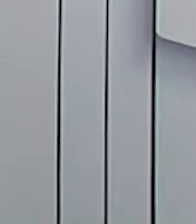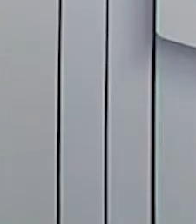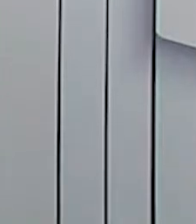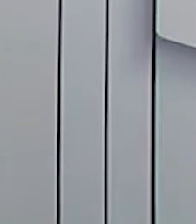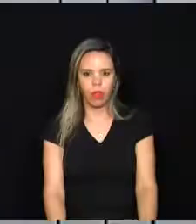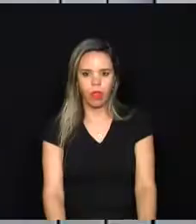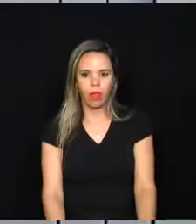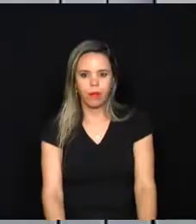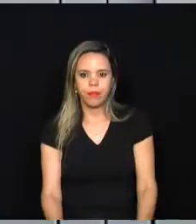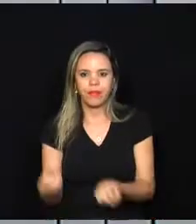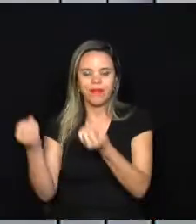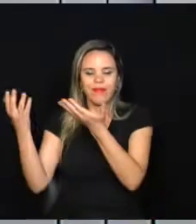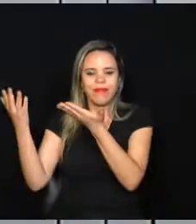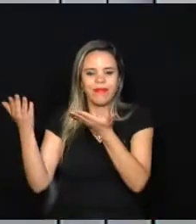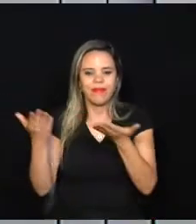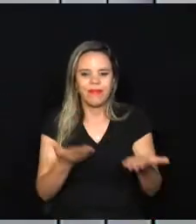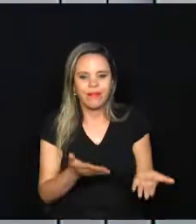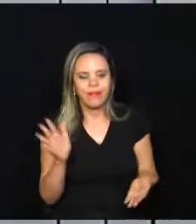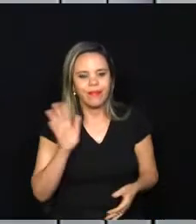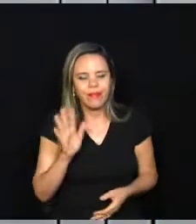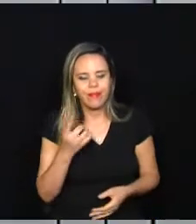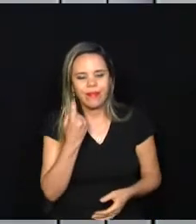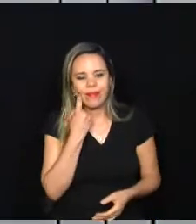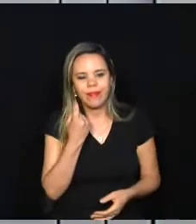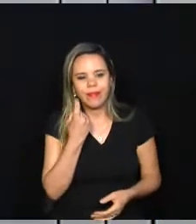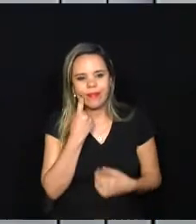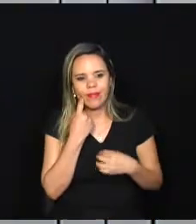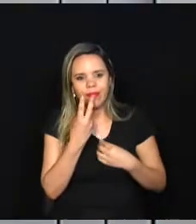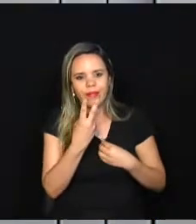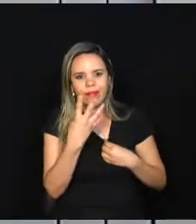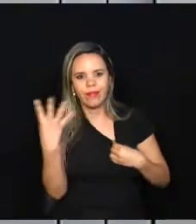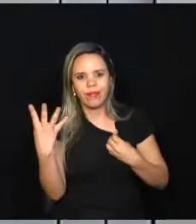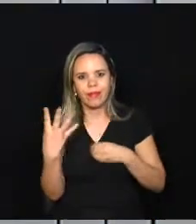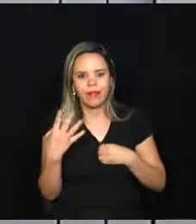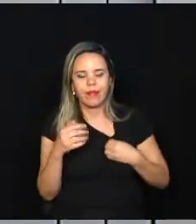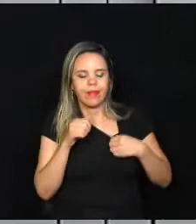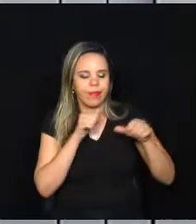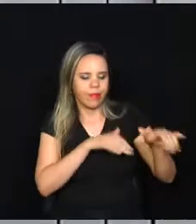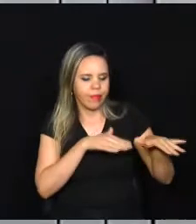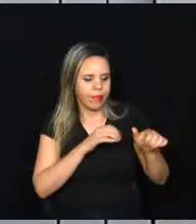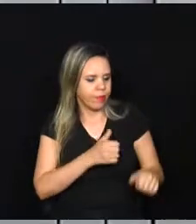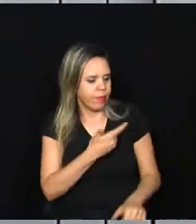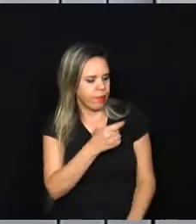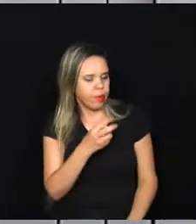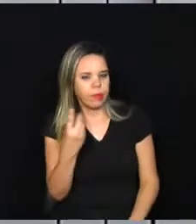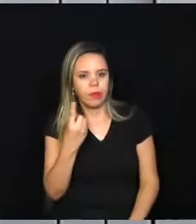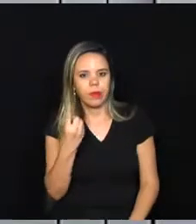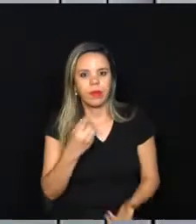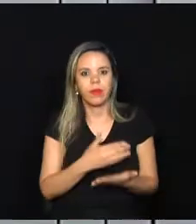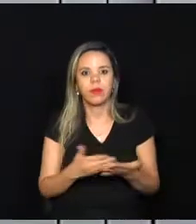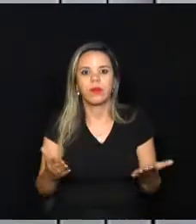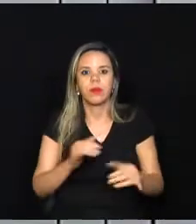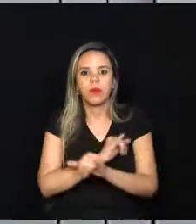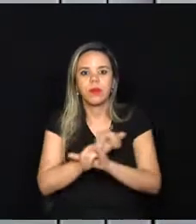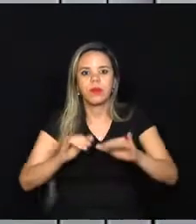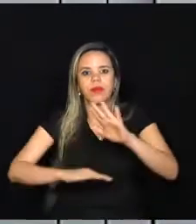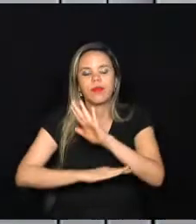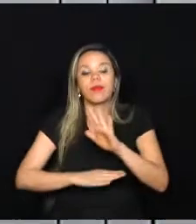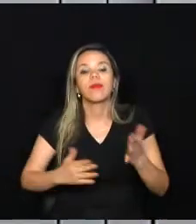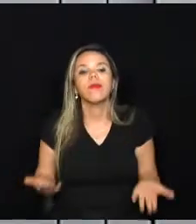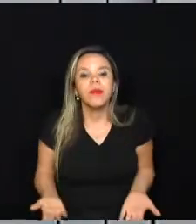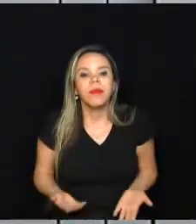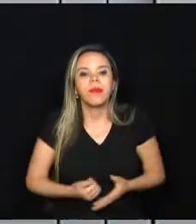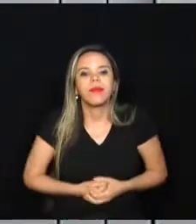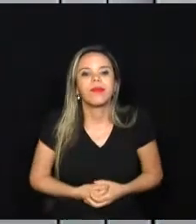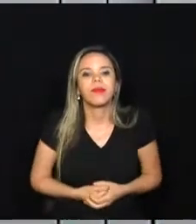Olá, seja bem-vinda, seja bem-vindo. Sextou, 24 de setembro de 2021. Começa agora o Câmara Notícia